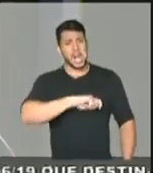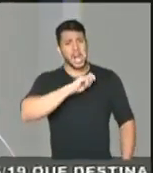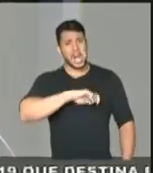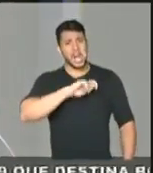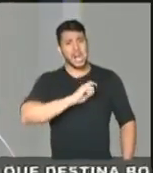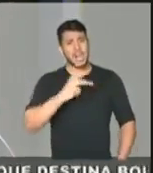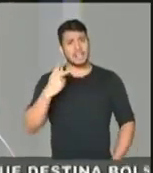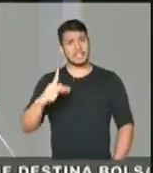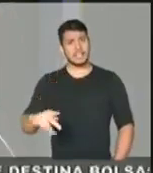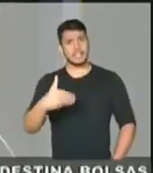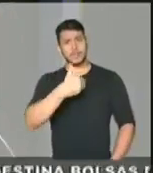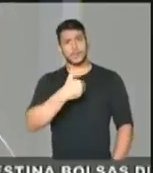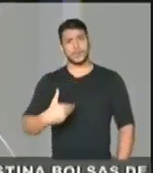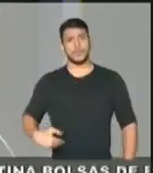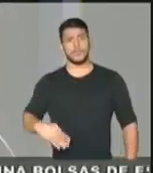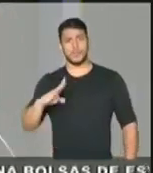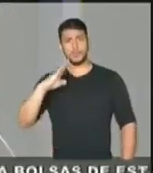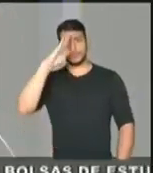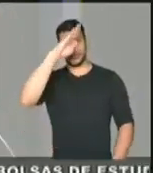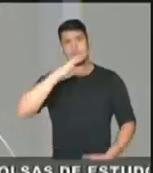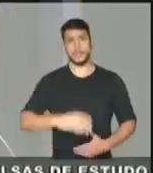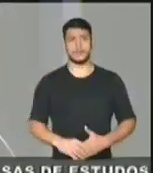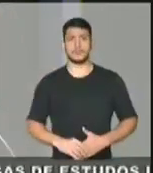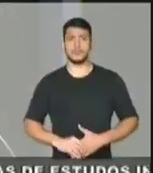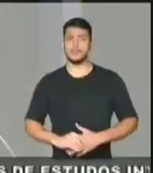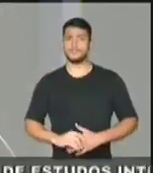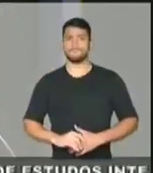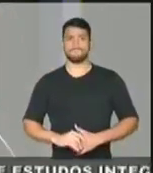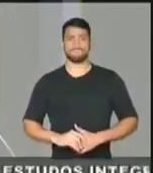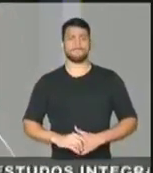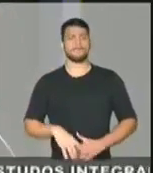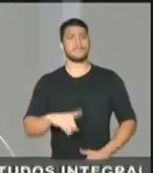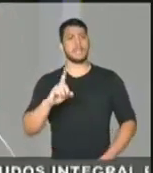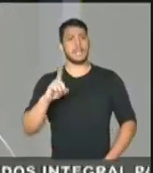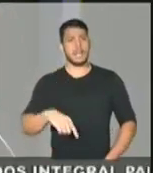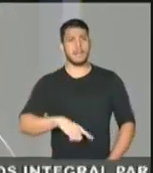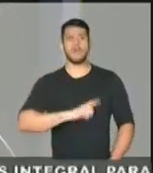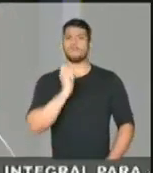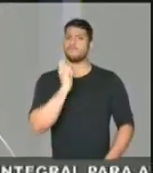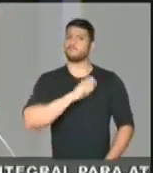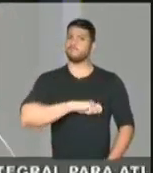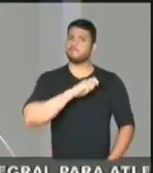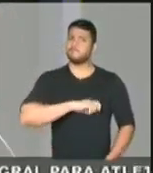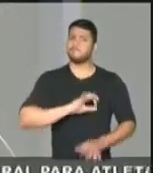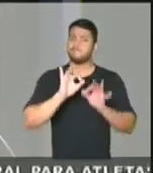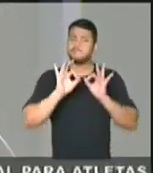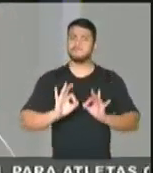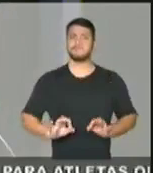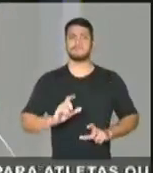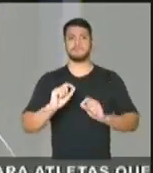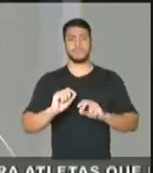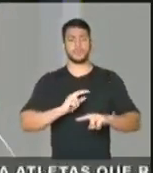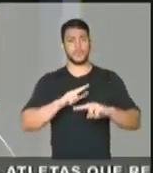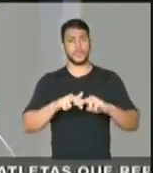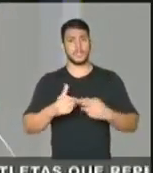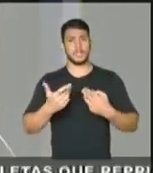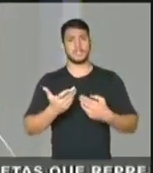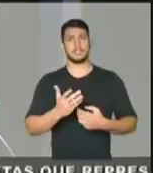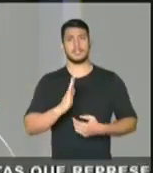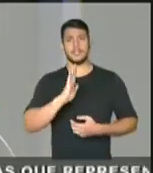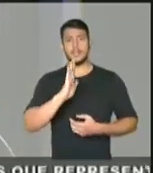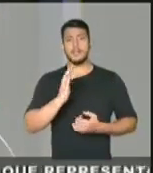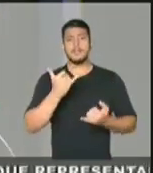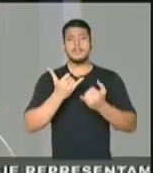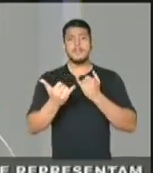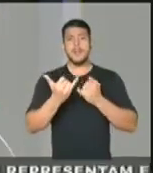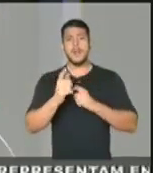que o governo Bolsonaro faz com o povo brasileiro. Não há crueldade maior do que apontar o caminho do país para